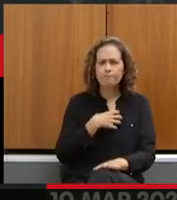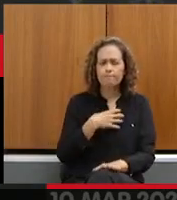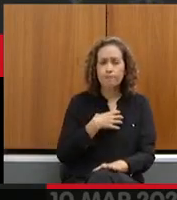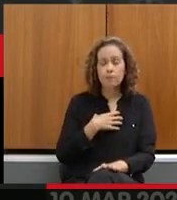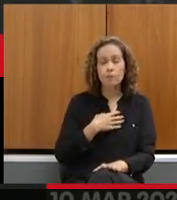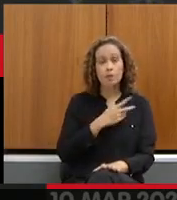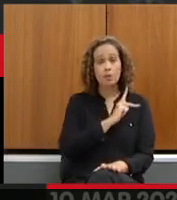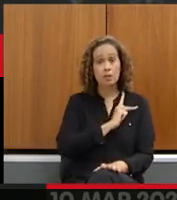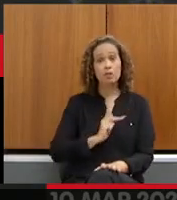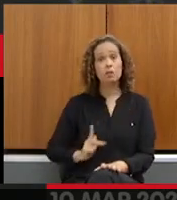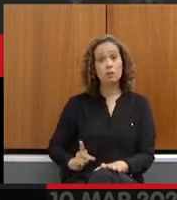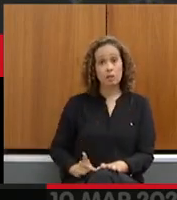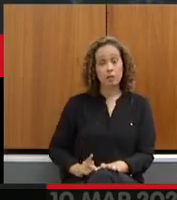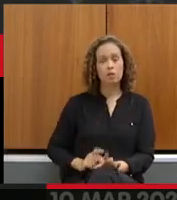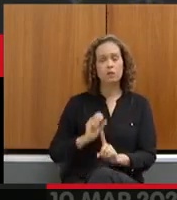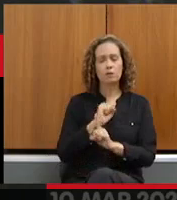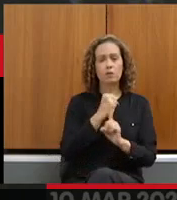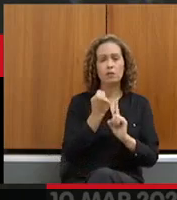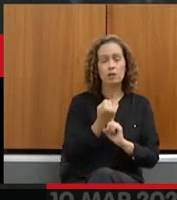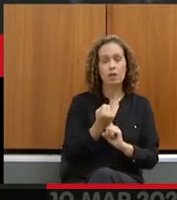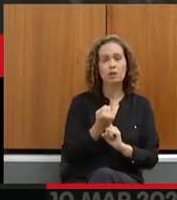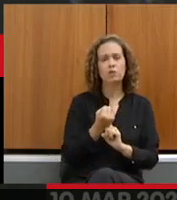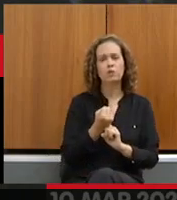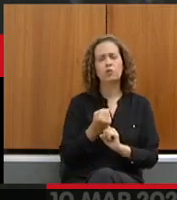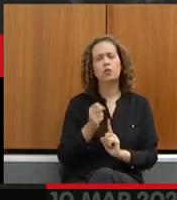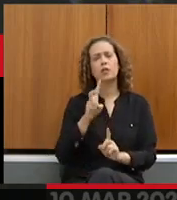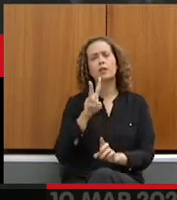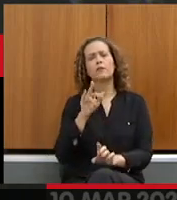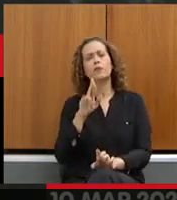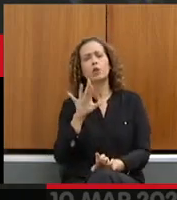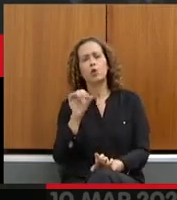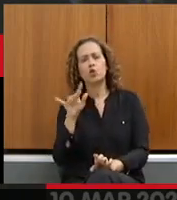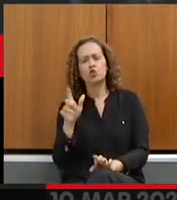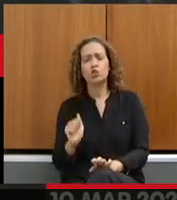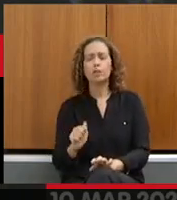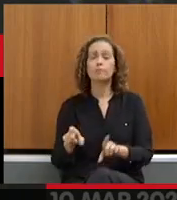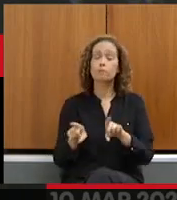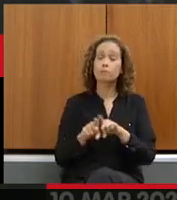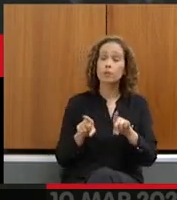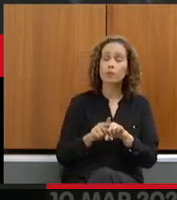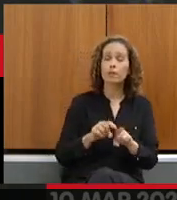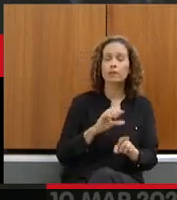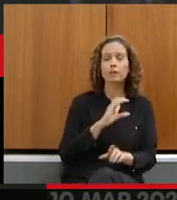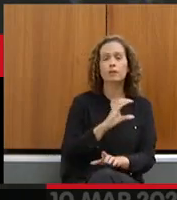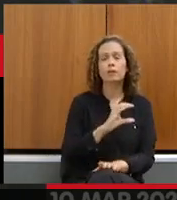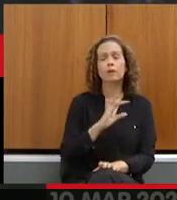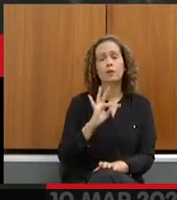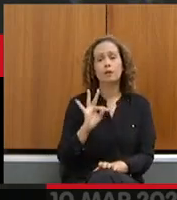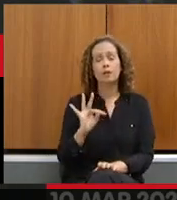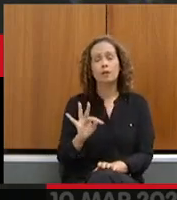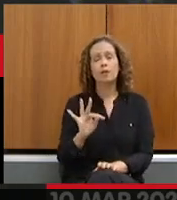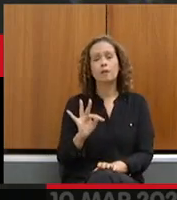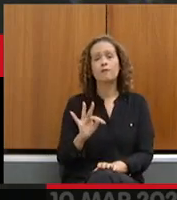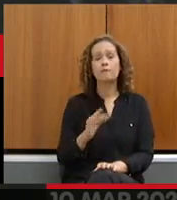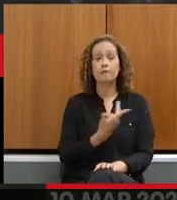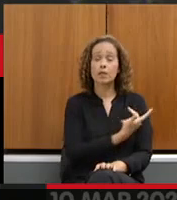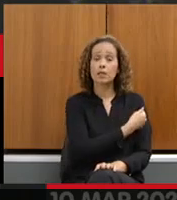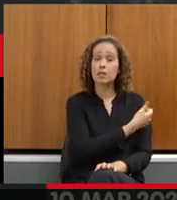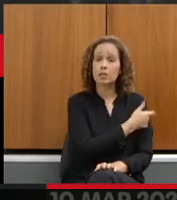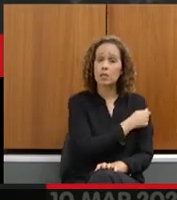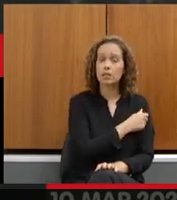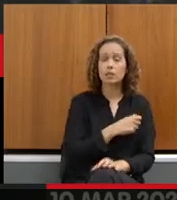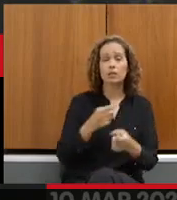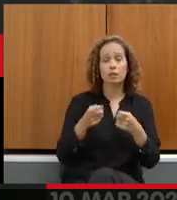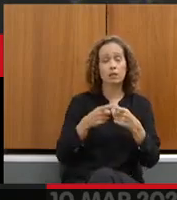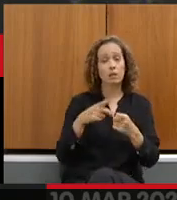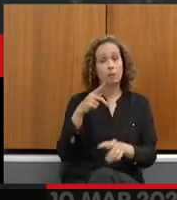virologia e também do CT vacinas conversava também com a doutora Paula que inclusive concedeu uma entrevista agora oi